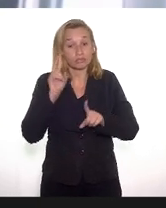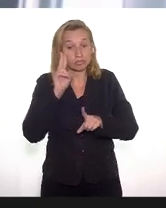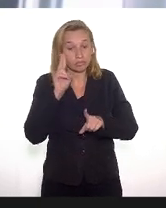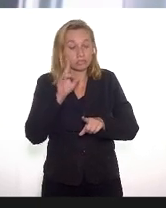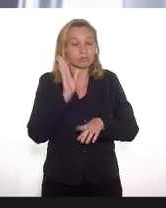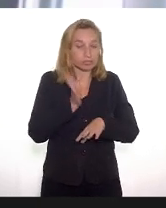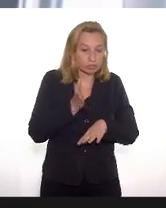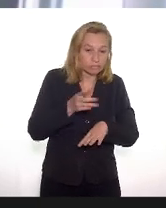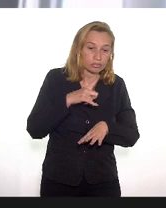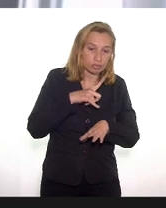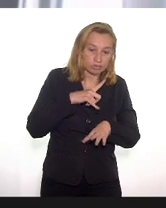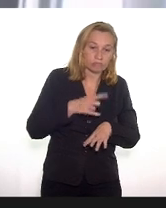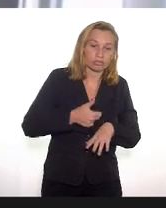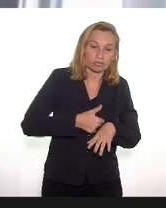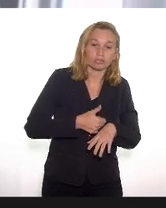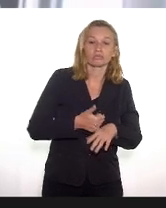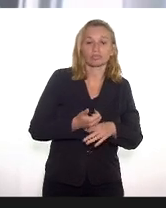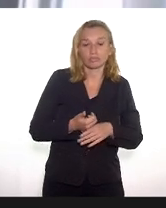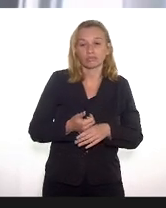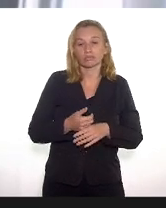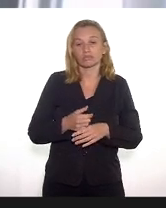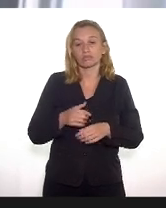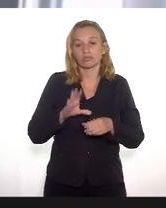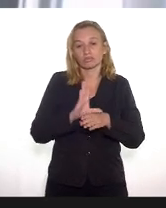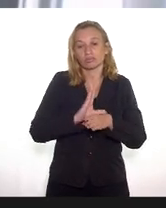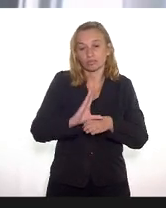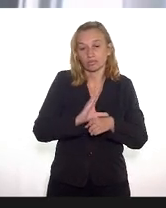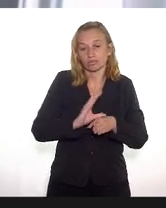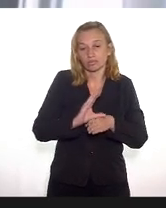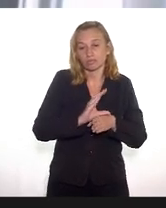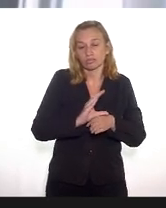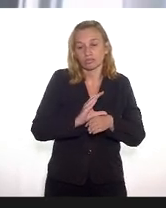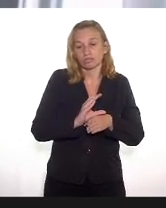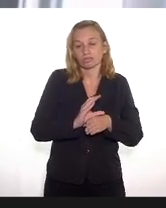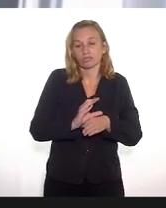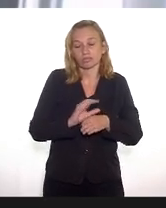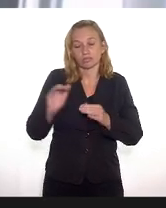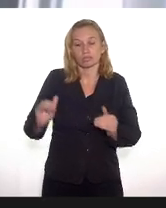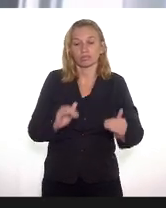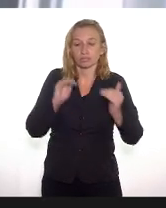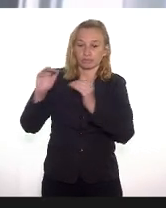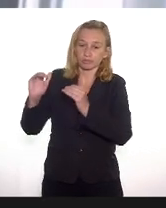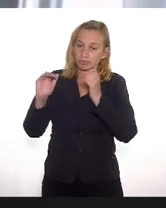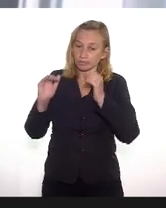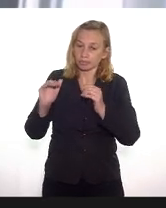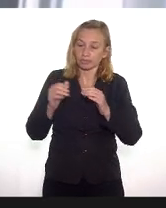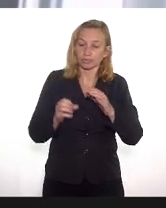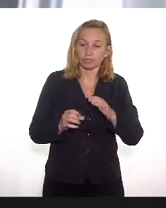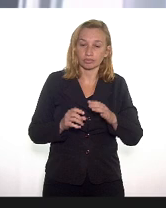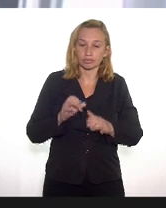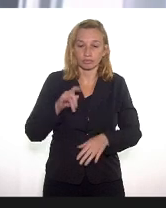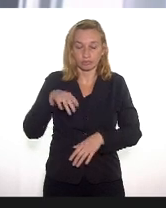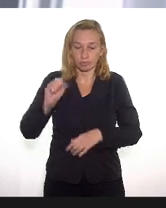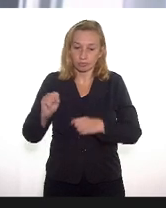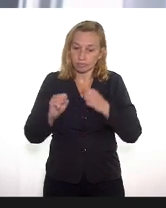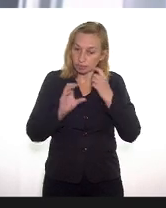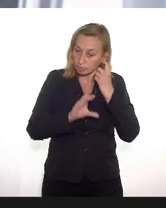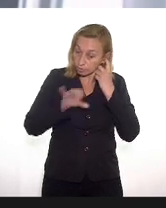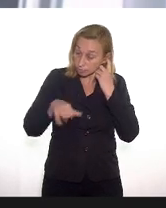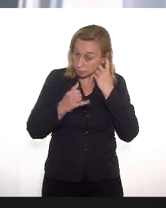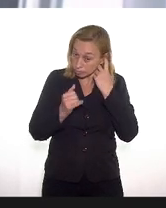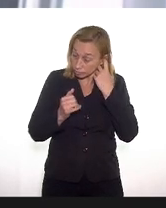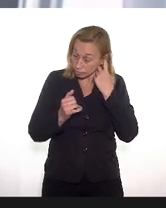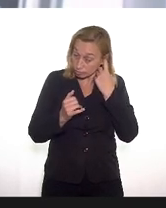uma chancela institucional do Conselho Superior da Fundação CCERG. E ainda do ponto de